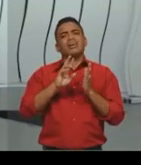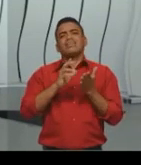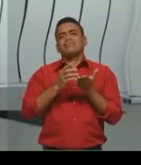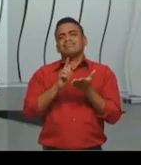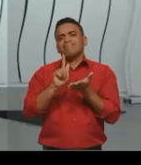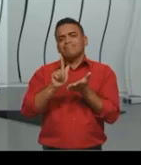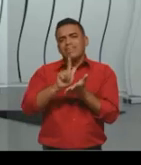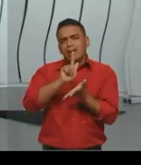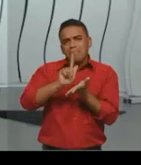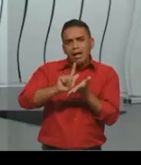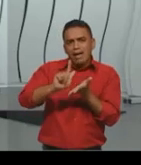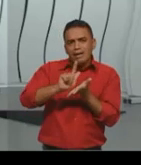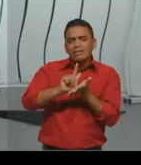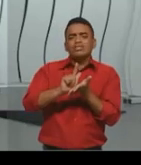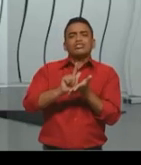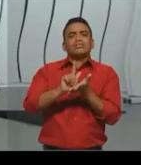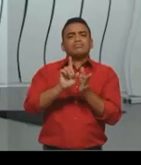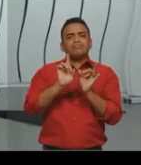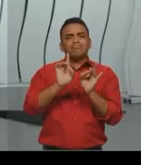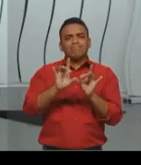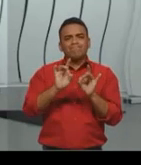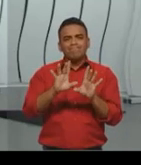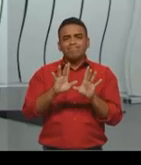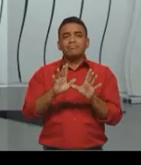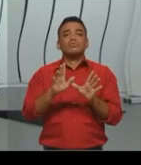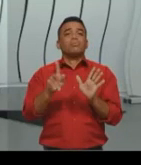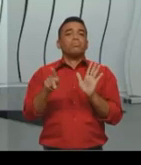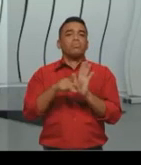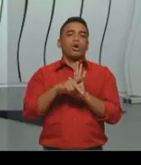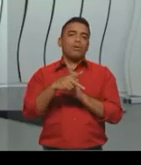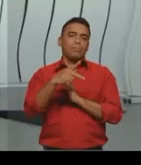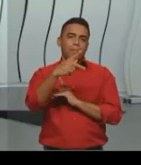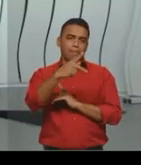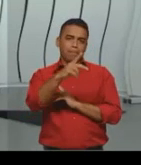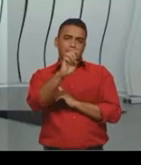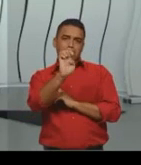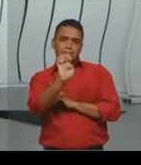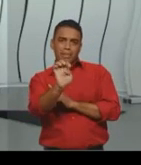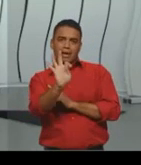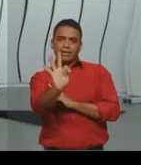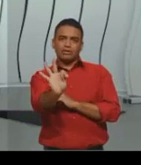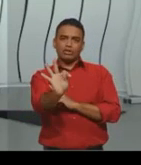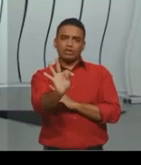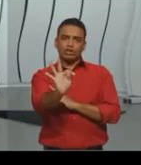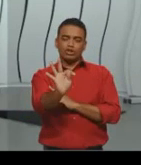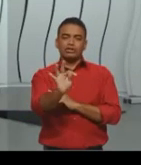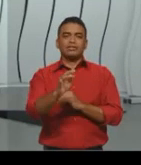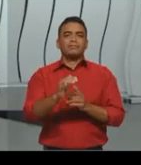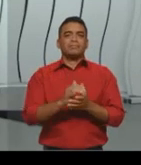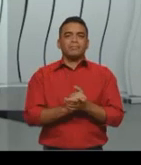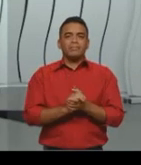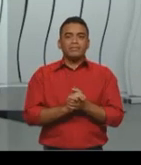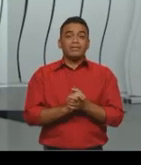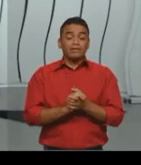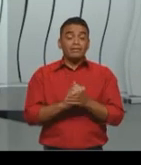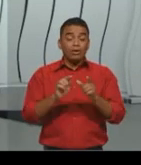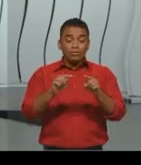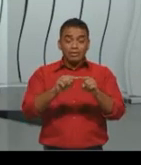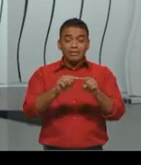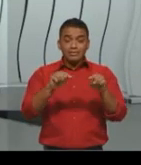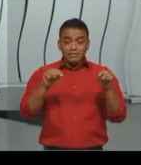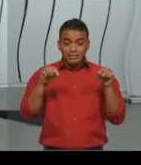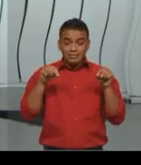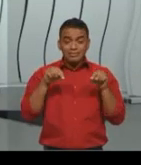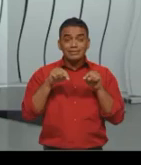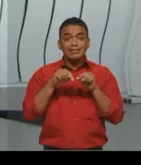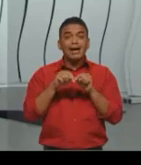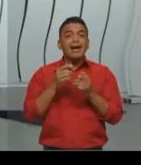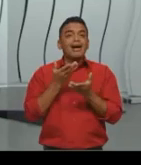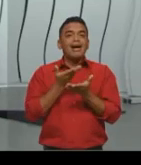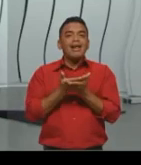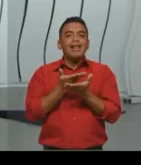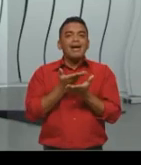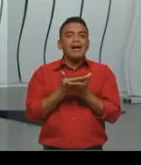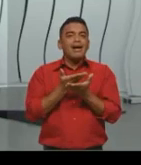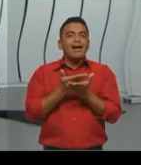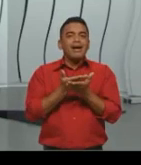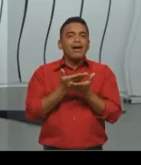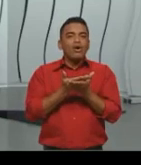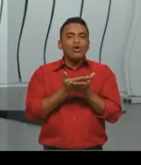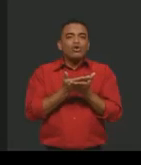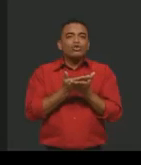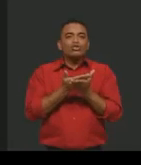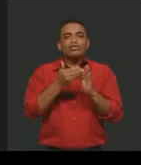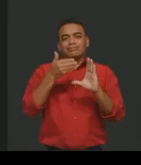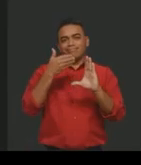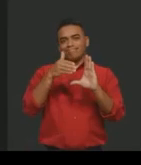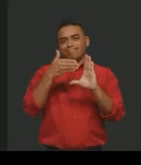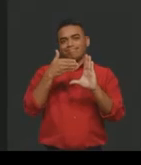do PET. Então, eu sempre falo aqui que é o Class Itinerary, que é o que vai se falar durante a aula.